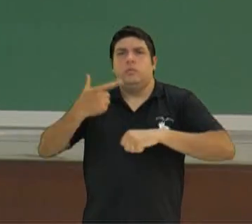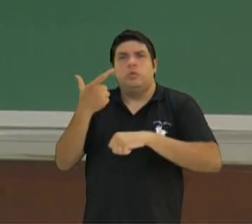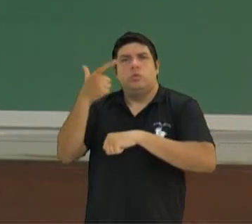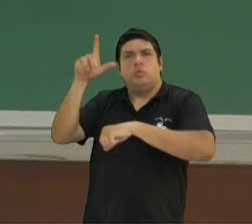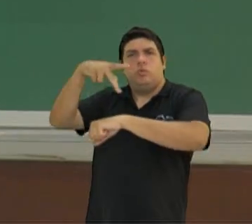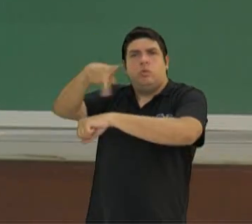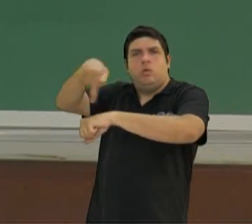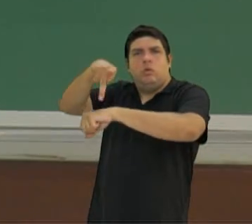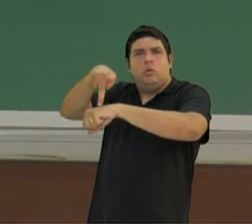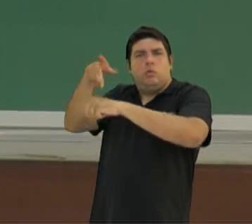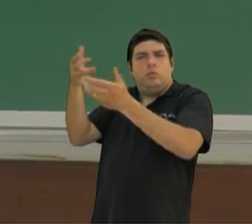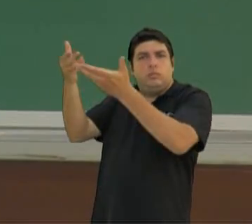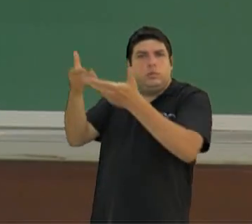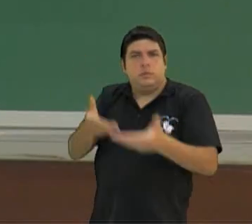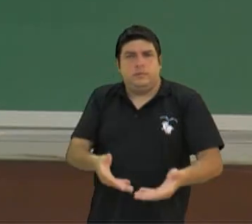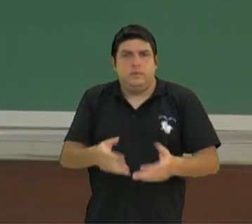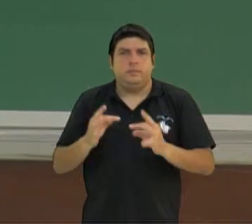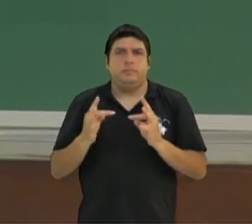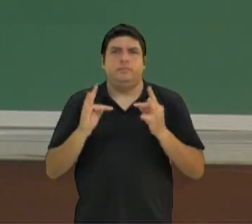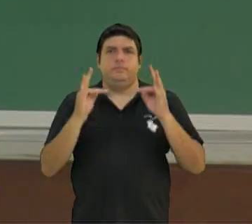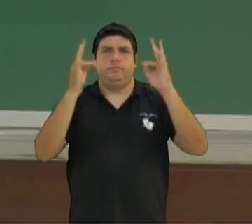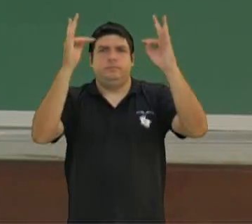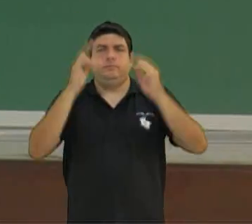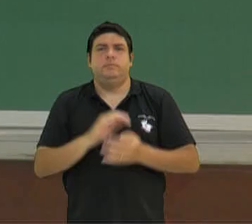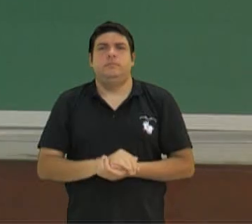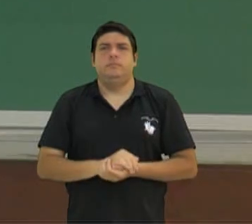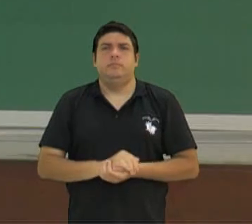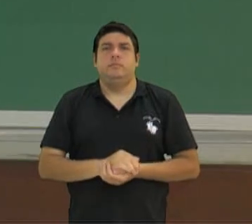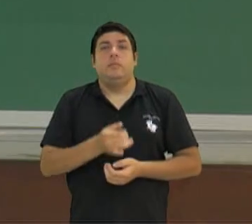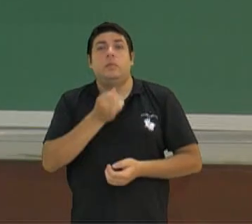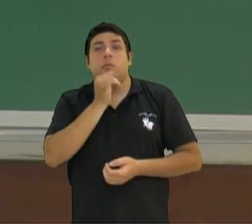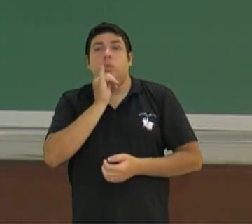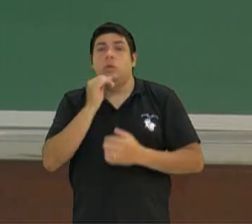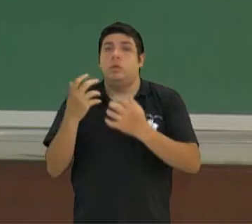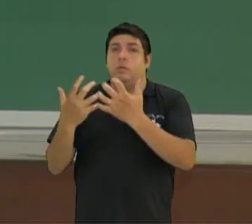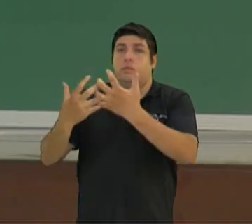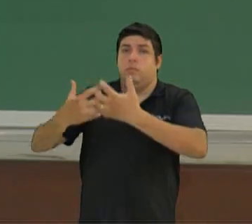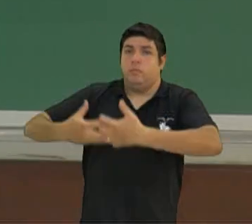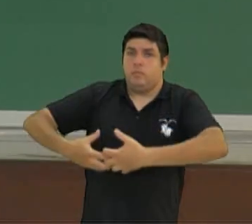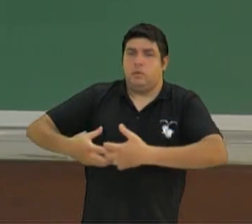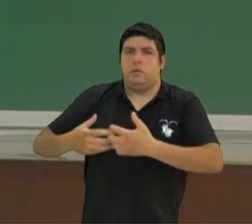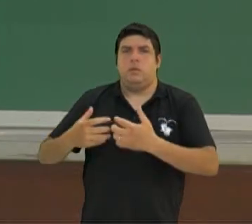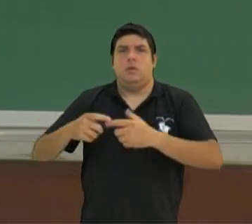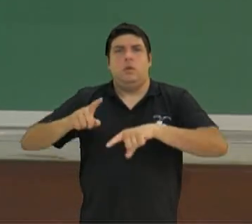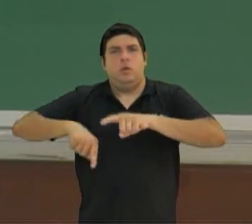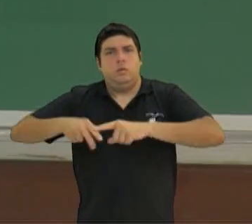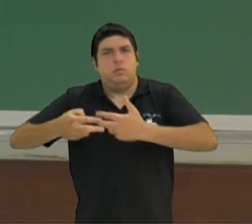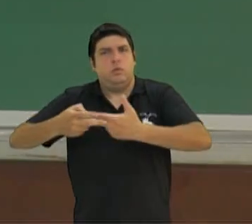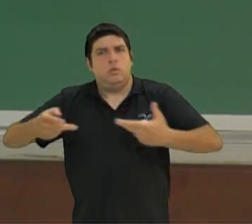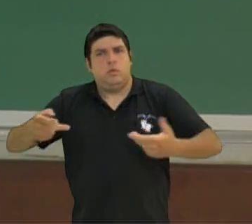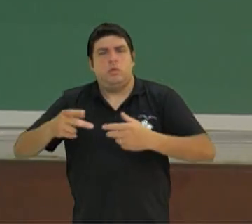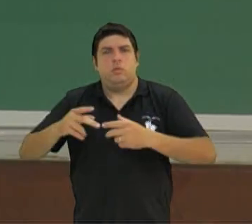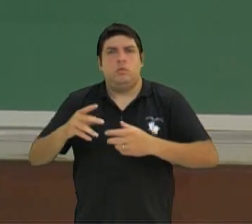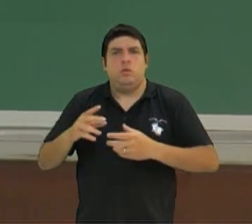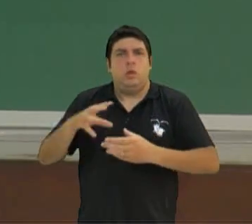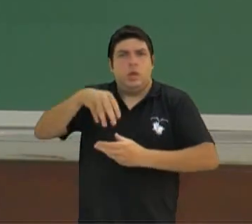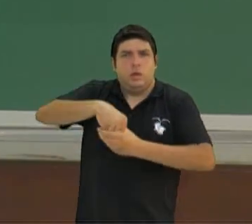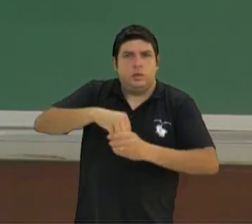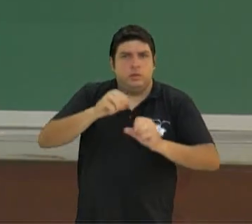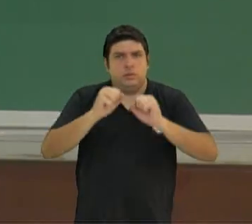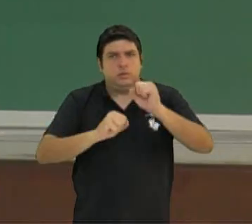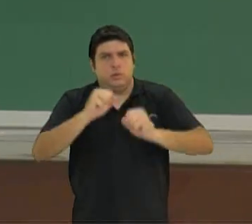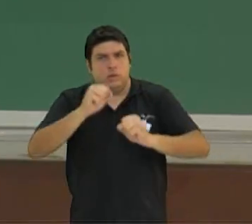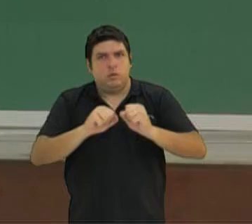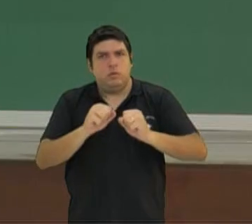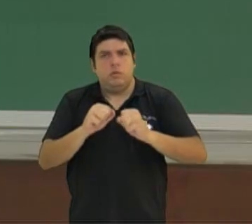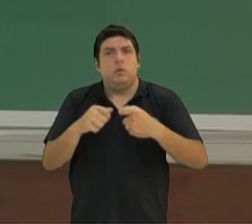partes do mundo, certo? Então, importar máquinas, por exemplo, equipamentos para as indústrias, investimentos ali